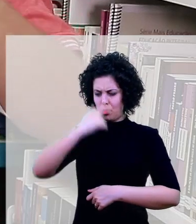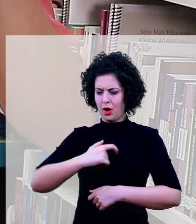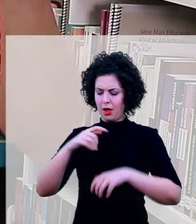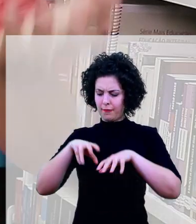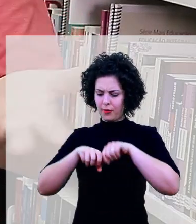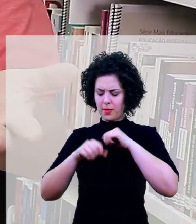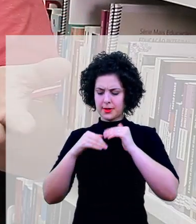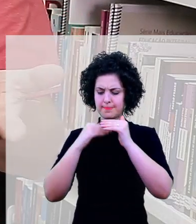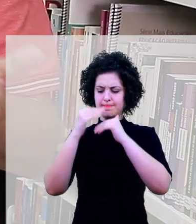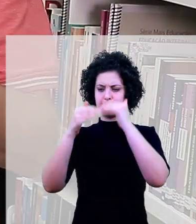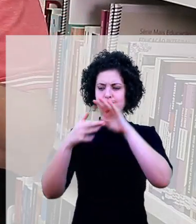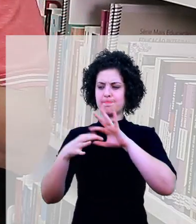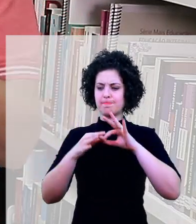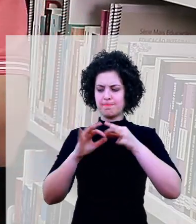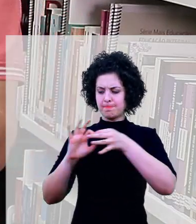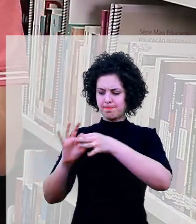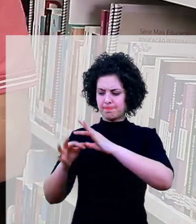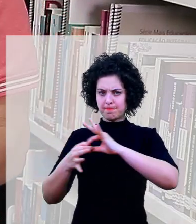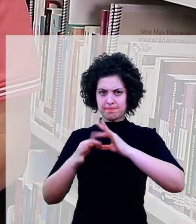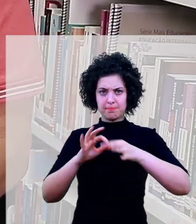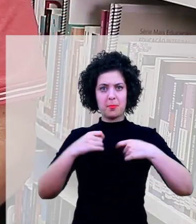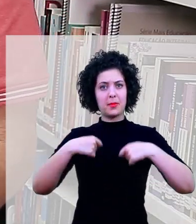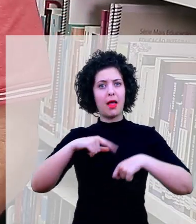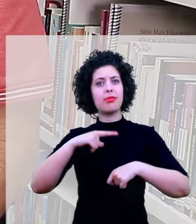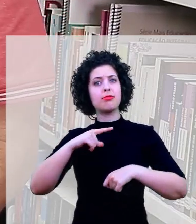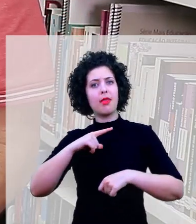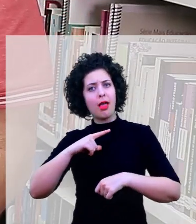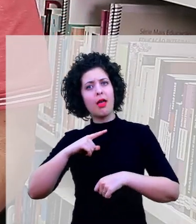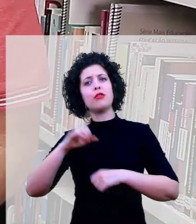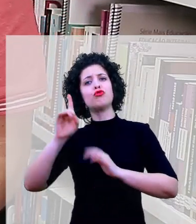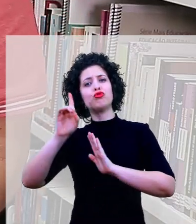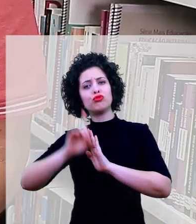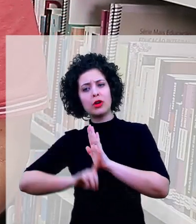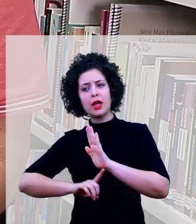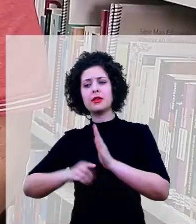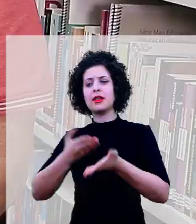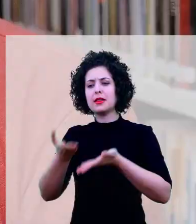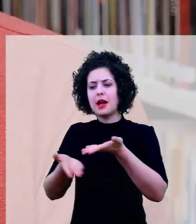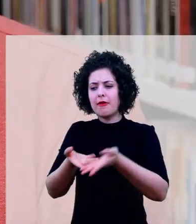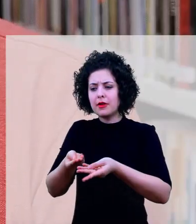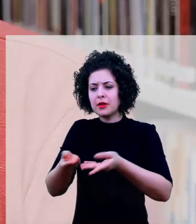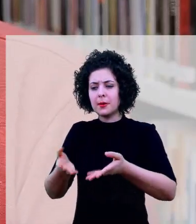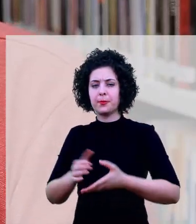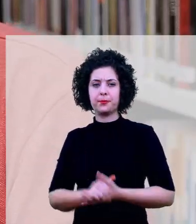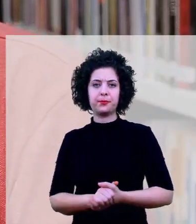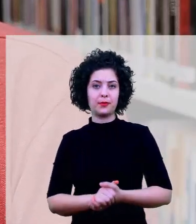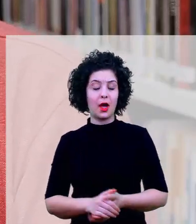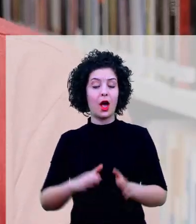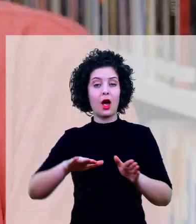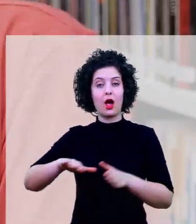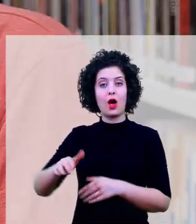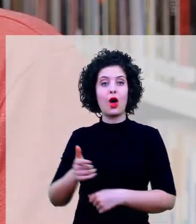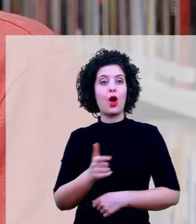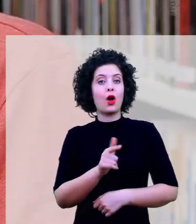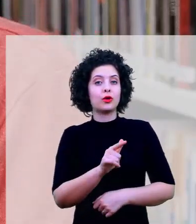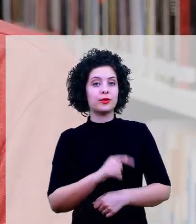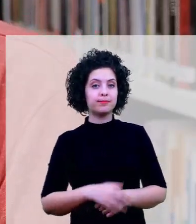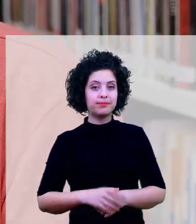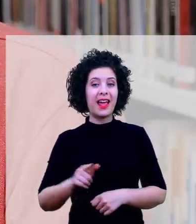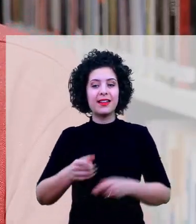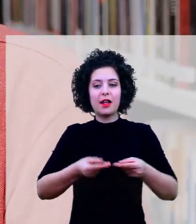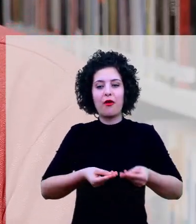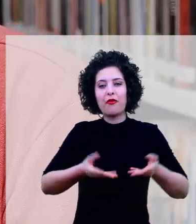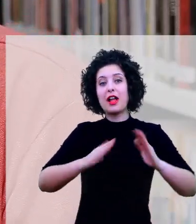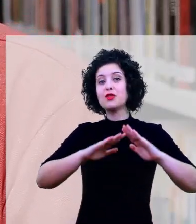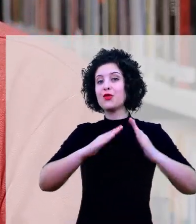formação integral, que ele tenha direito a esses serviços. Outra coisa é que isso seja